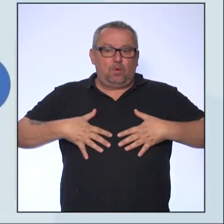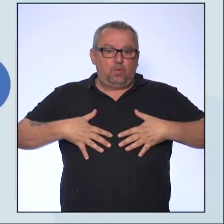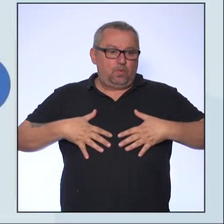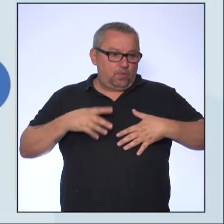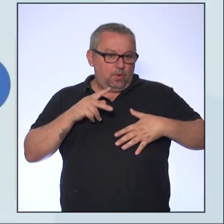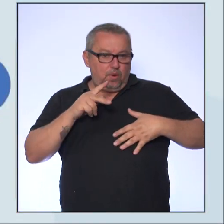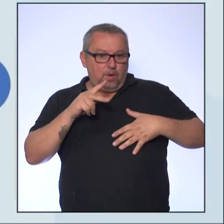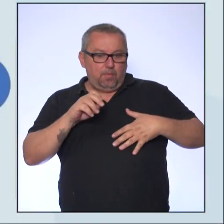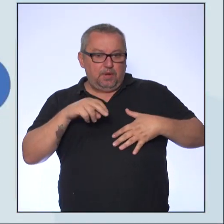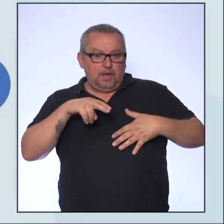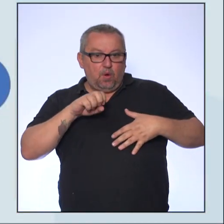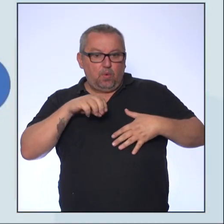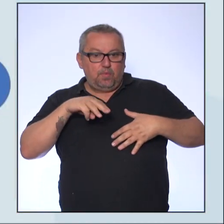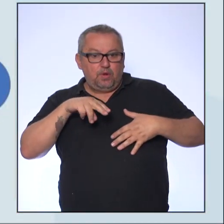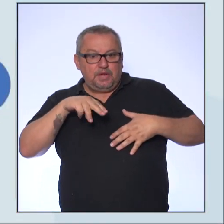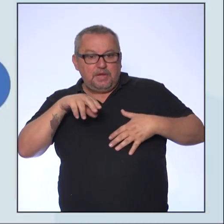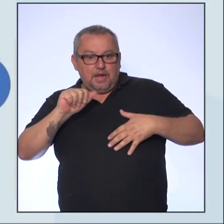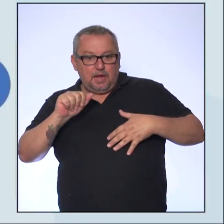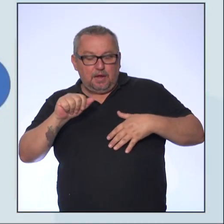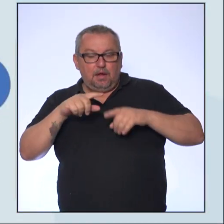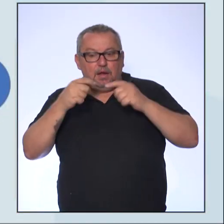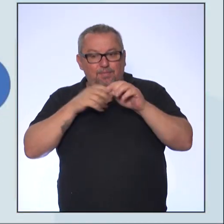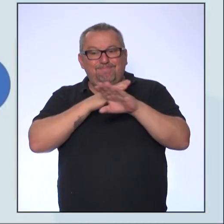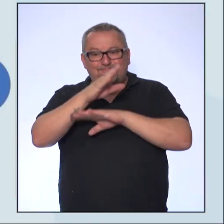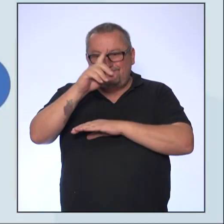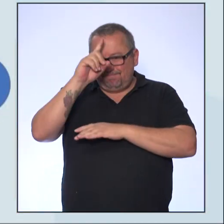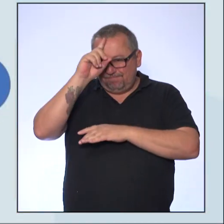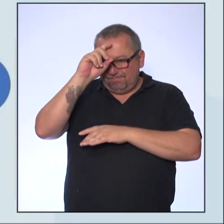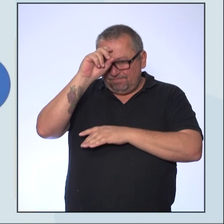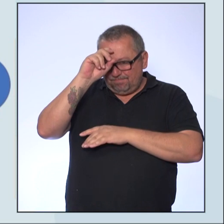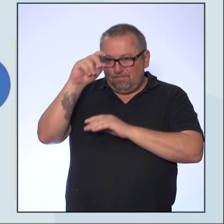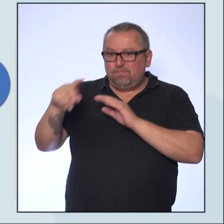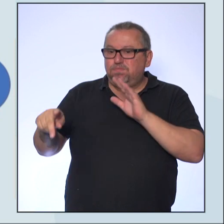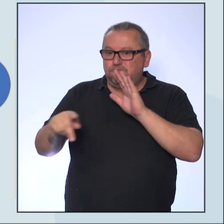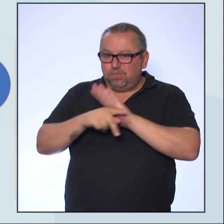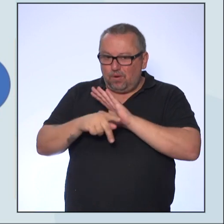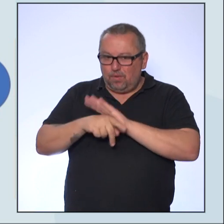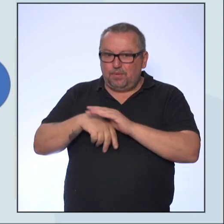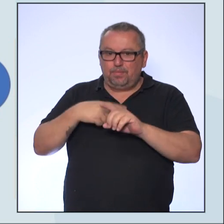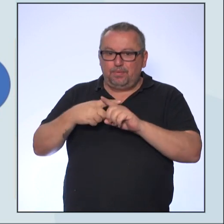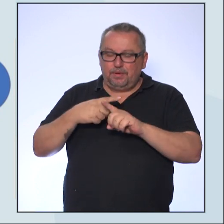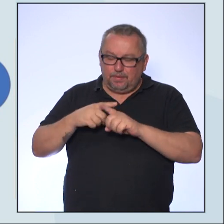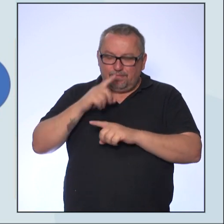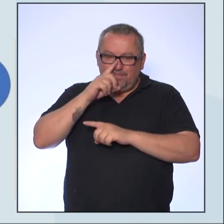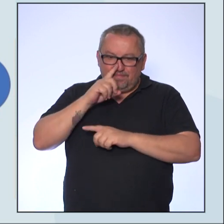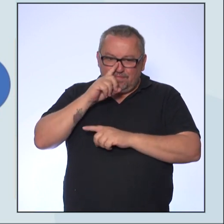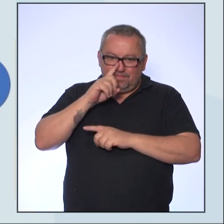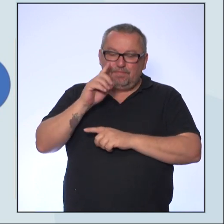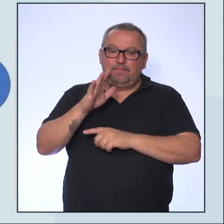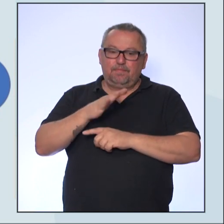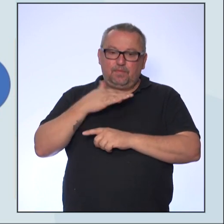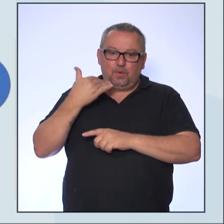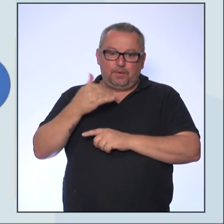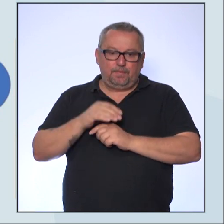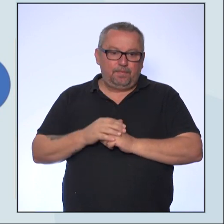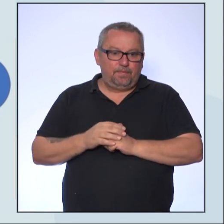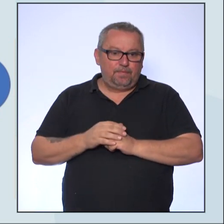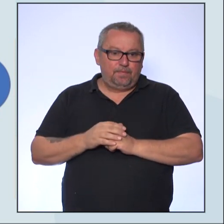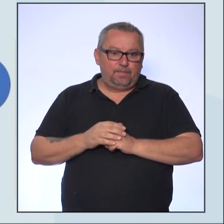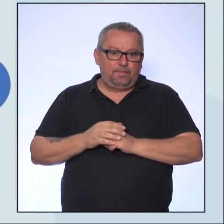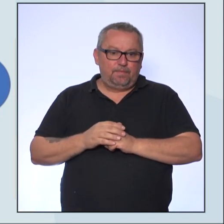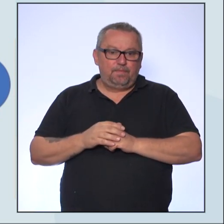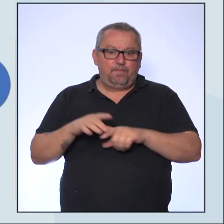Se a pessoa tem pneumonia, aí ela tem que ir para o hospital de referência, porque ela corre um sério risco de morte. Aham. Tá bom?